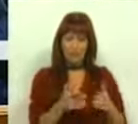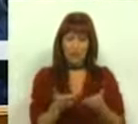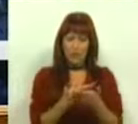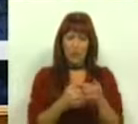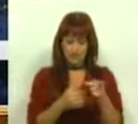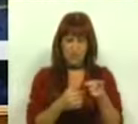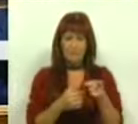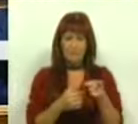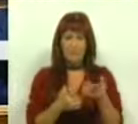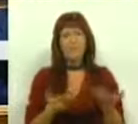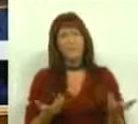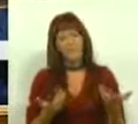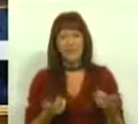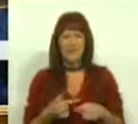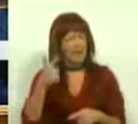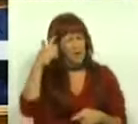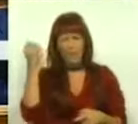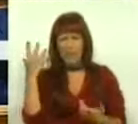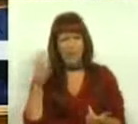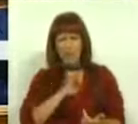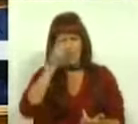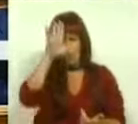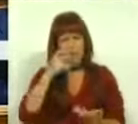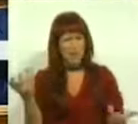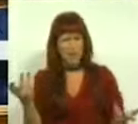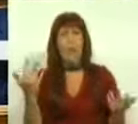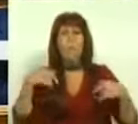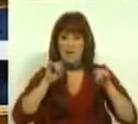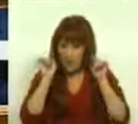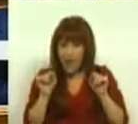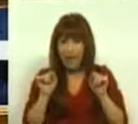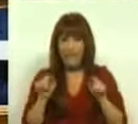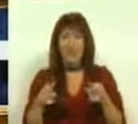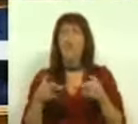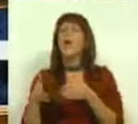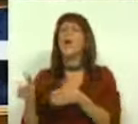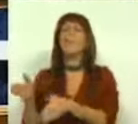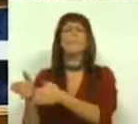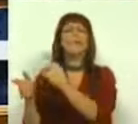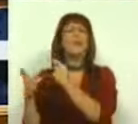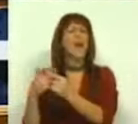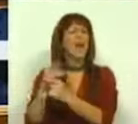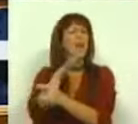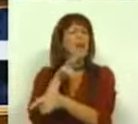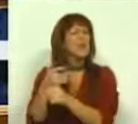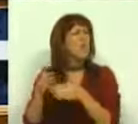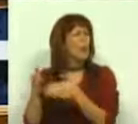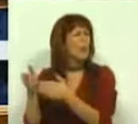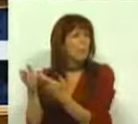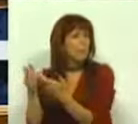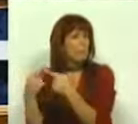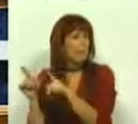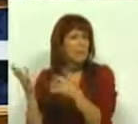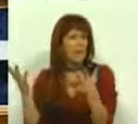da economia. É incompreensível, Sr. Primeiro-Ministro, mas este é o tal caminho que se quer dizer que é o